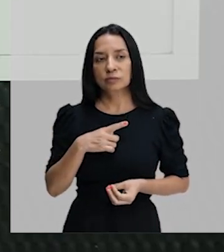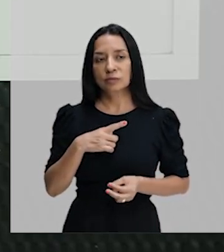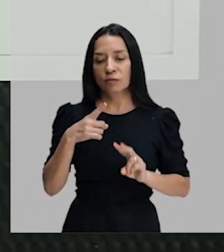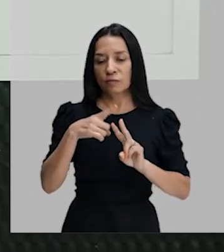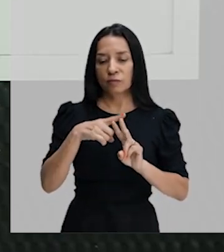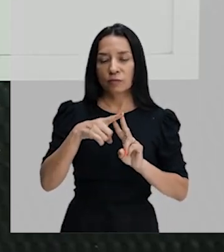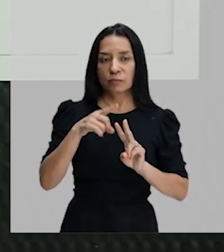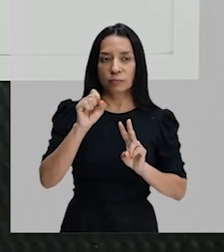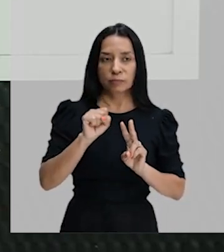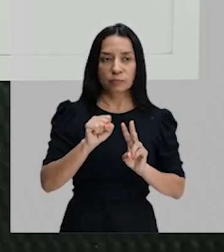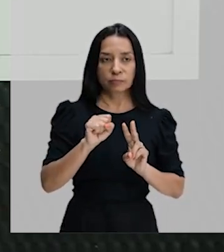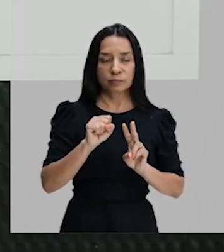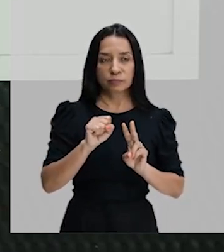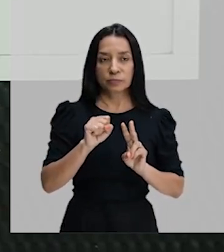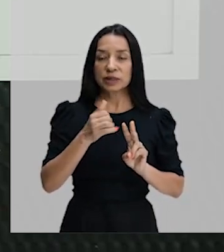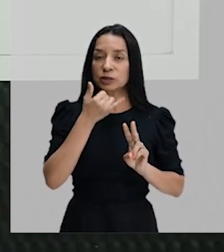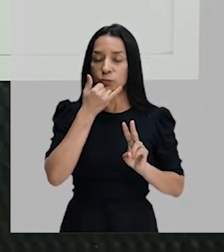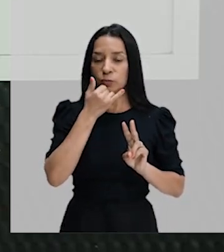vetor A